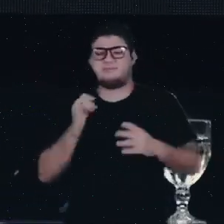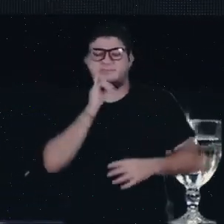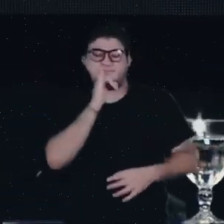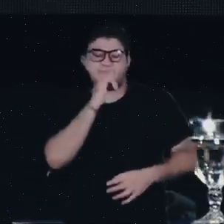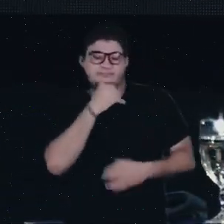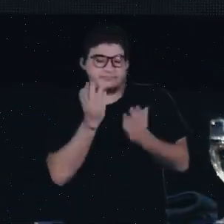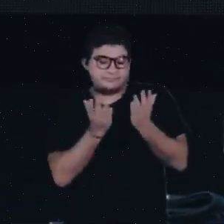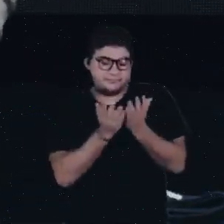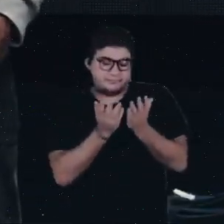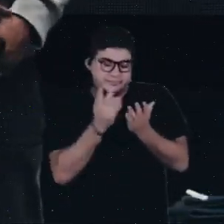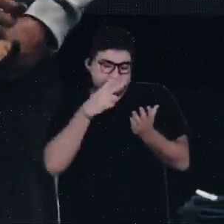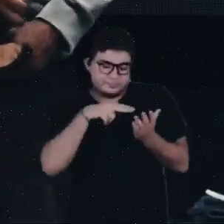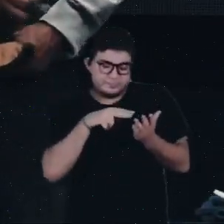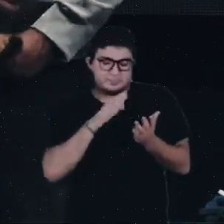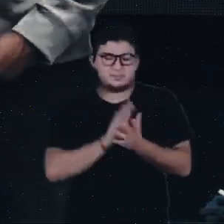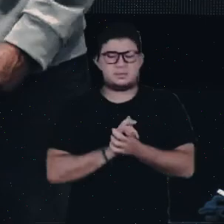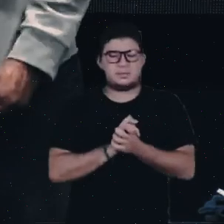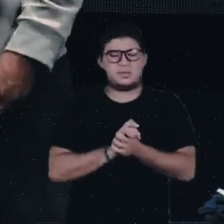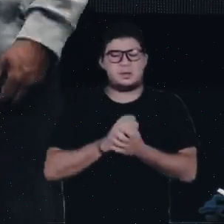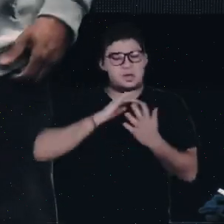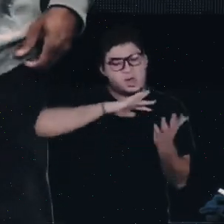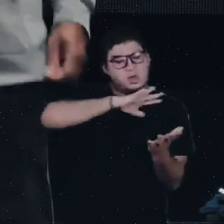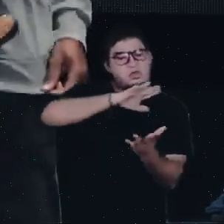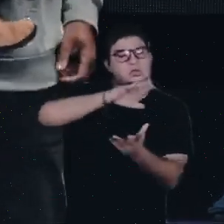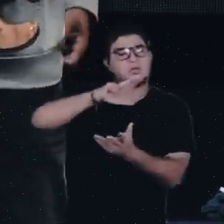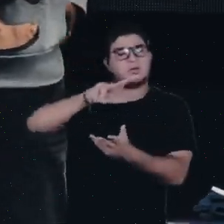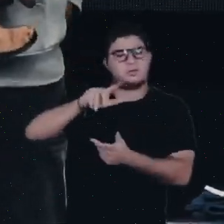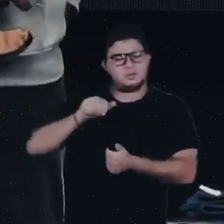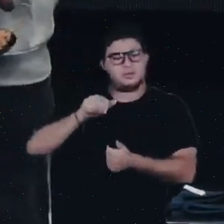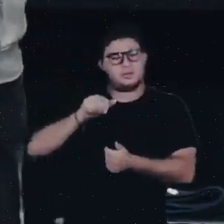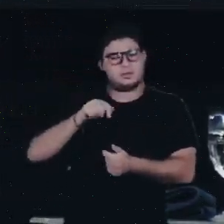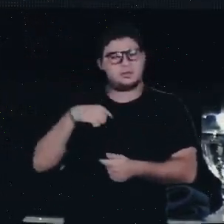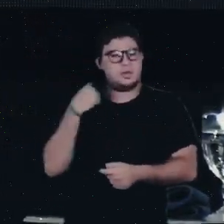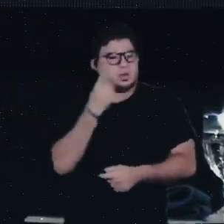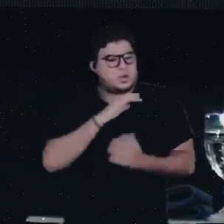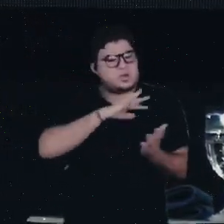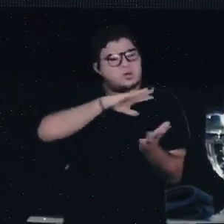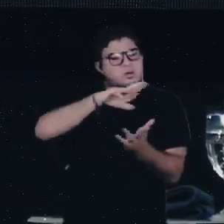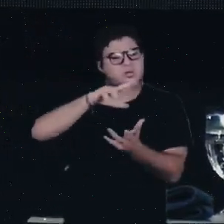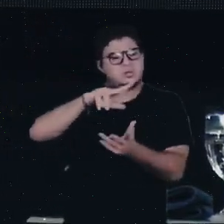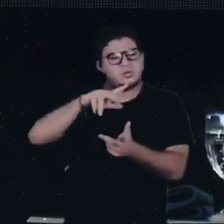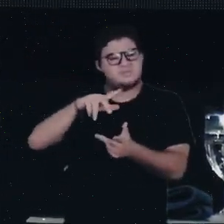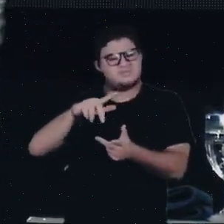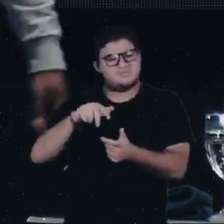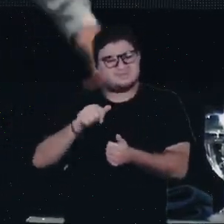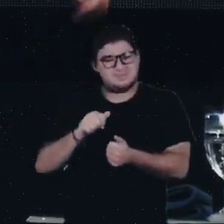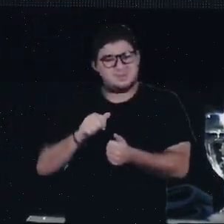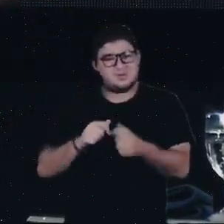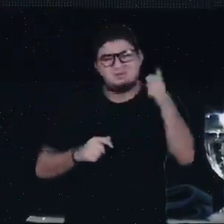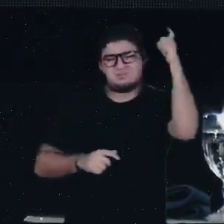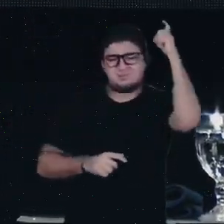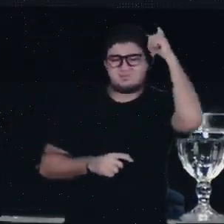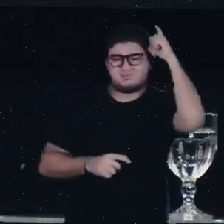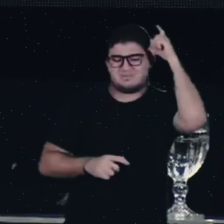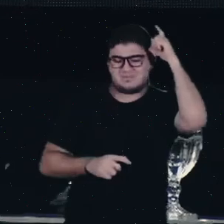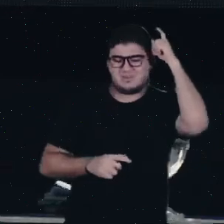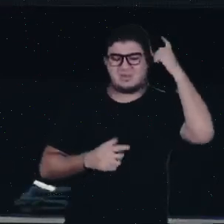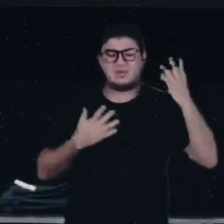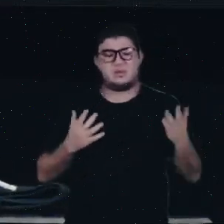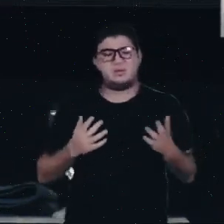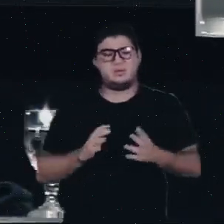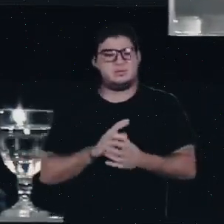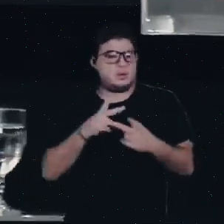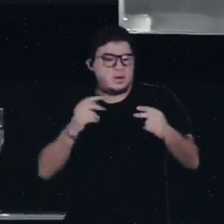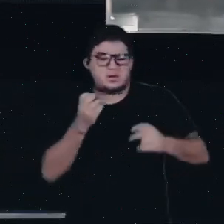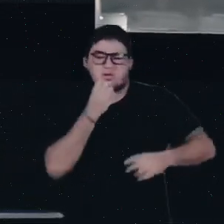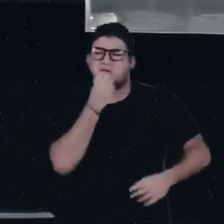Infelizmente a Bíblia diz assim, que no mundo, nesse mundo, ele jaz do maligno. Gente, coisas